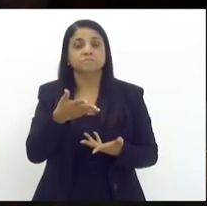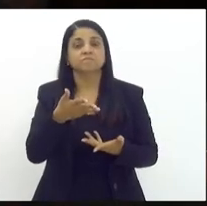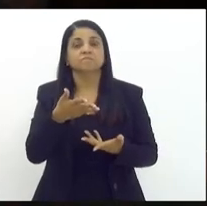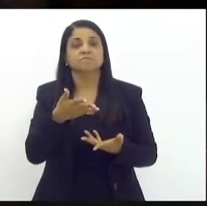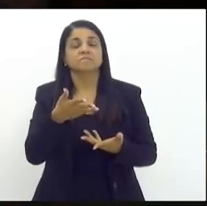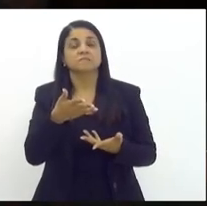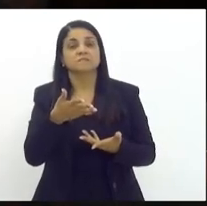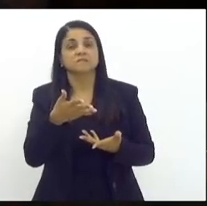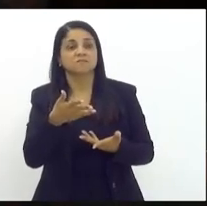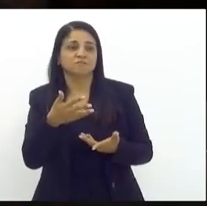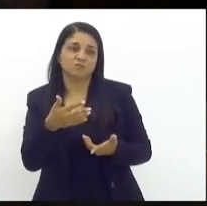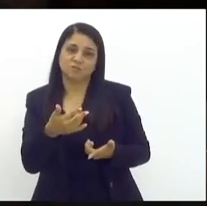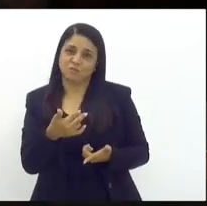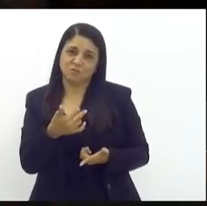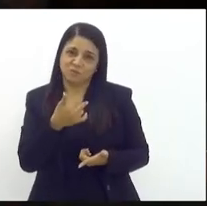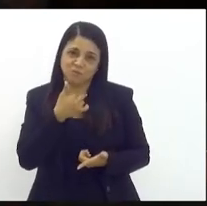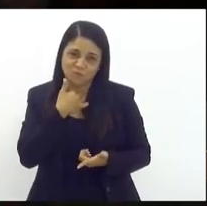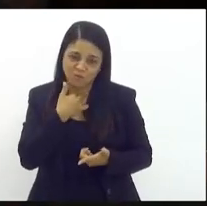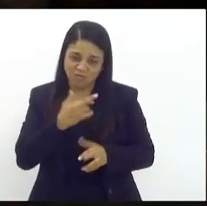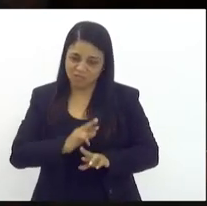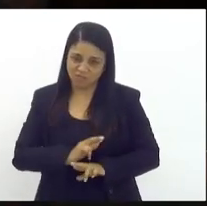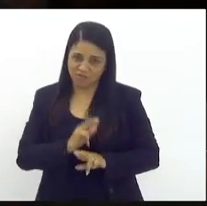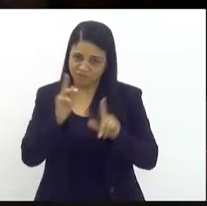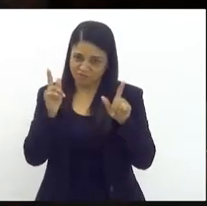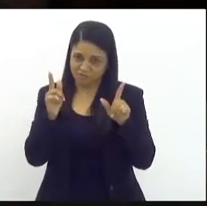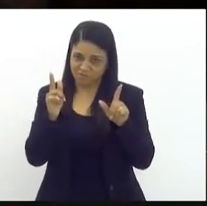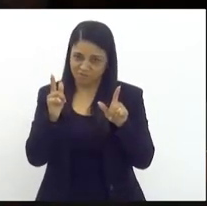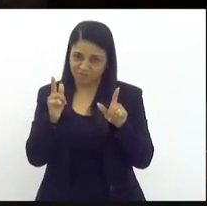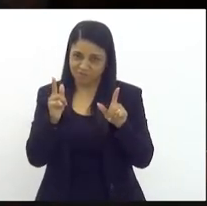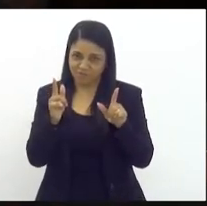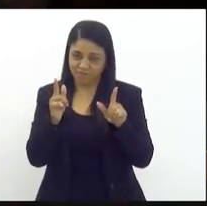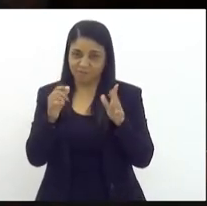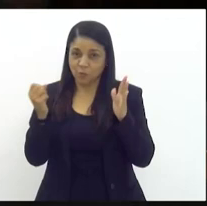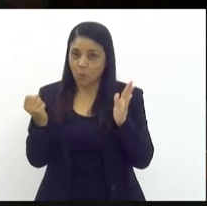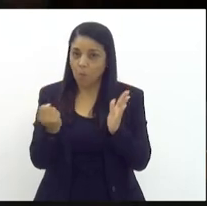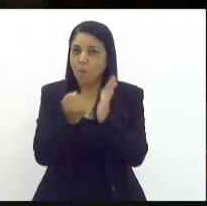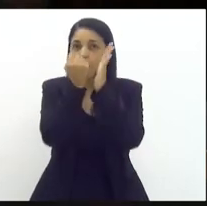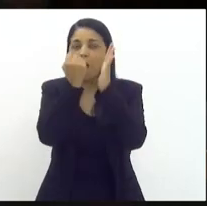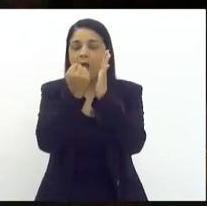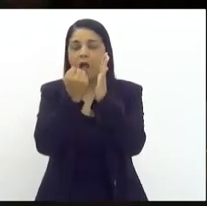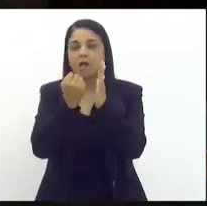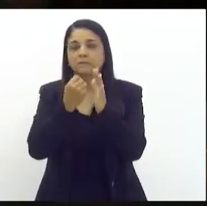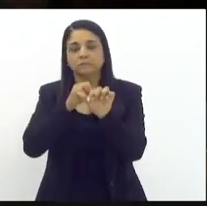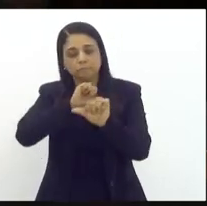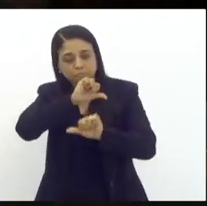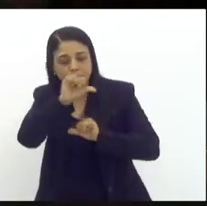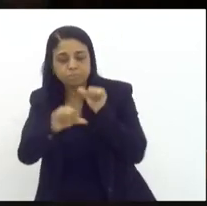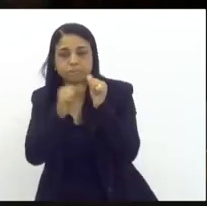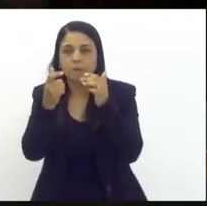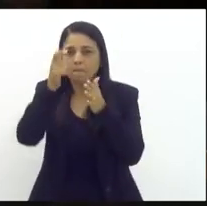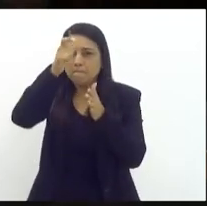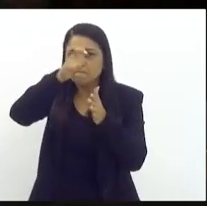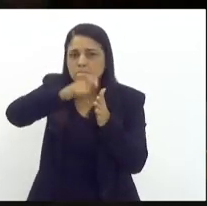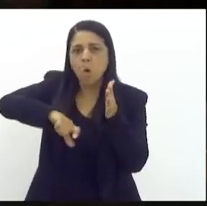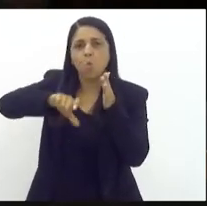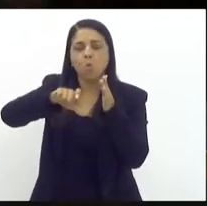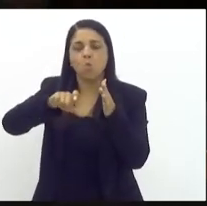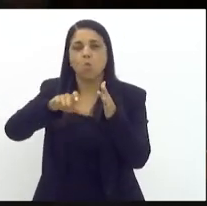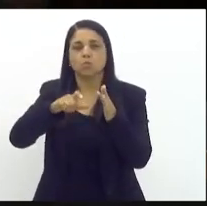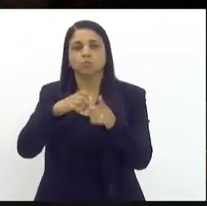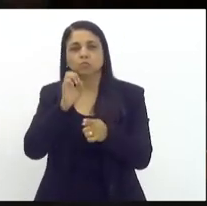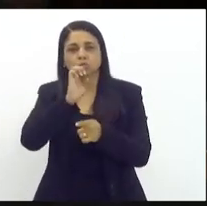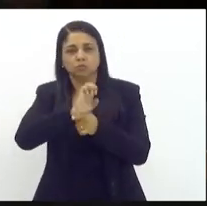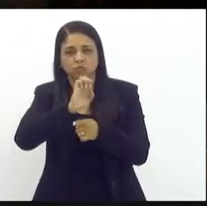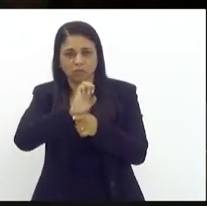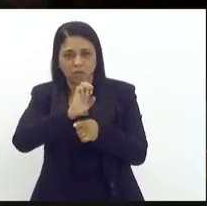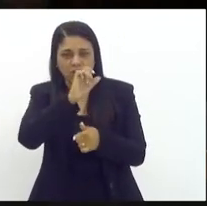que não poderia deixar de ser diferente do impacto da reforma tributária no estado do